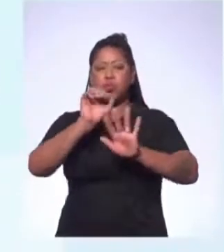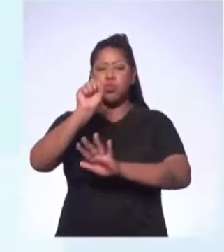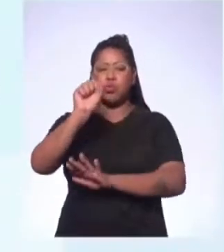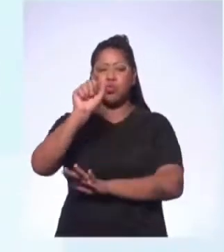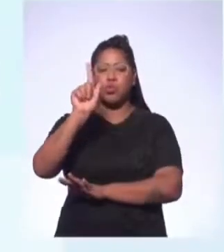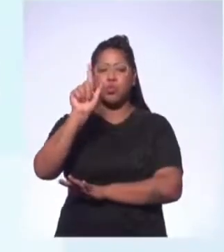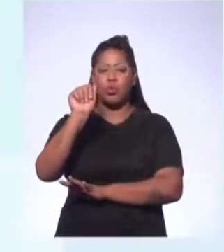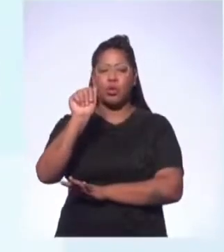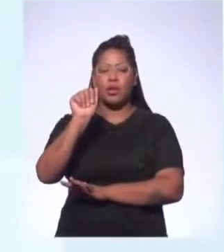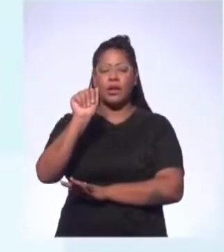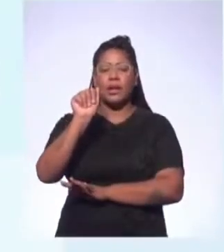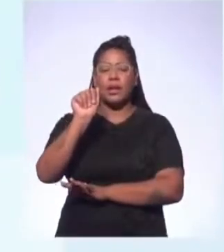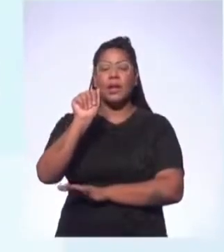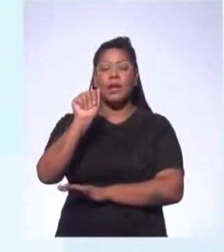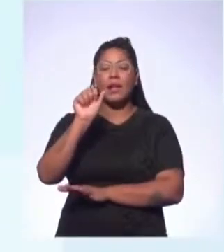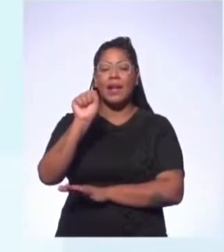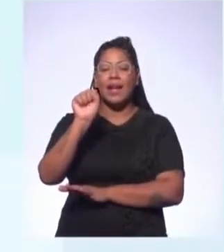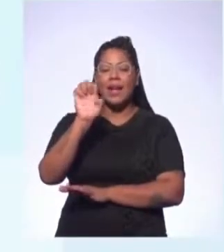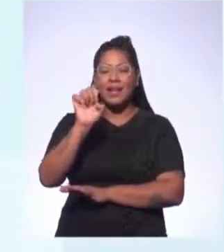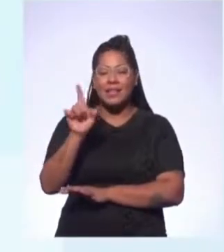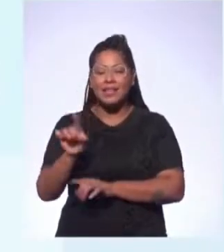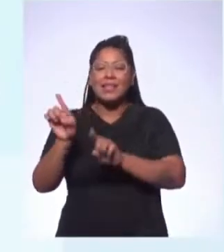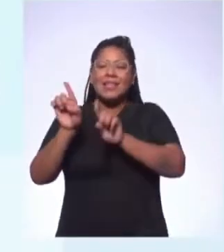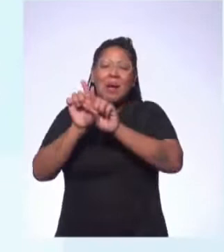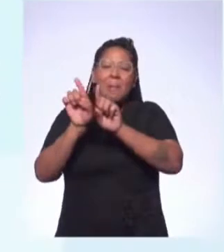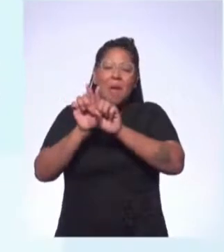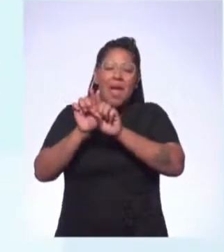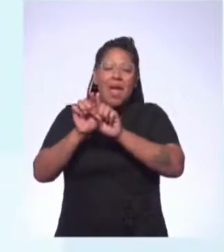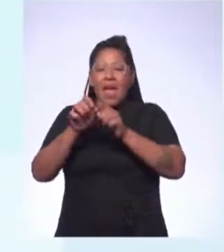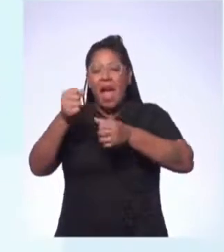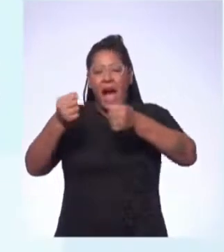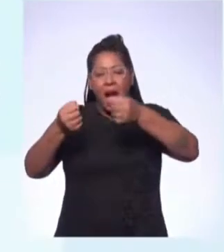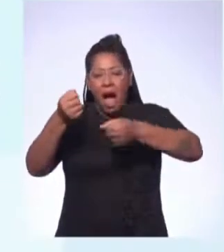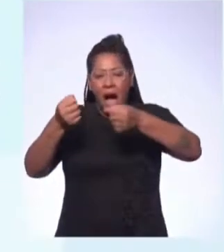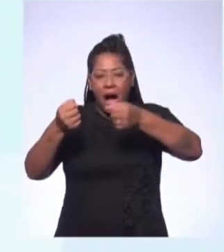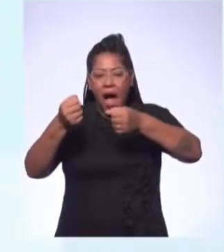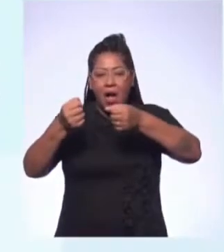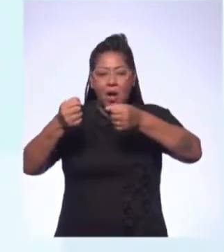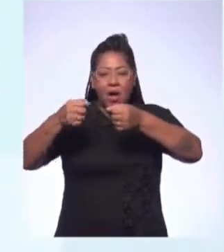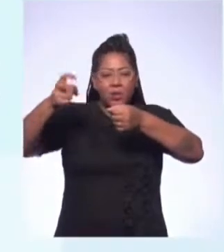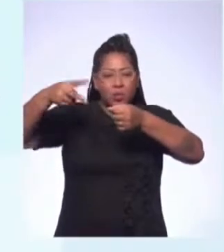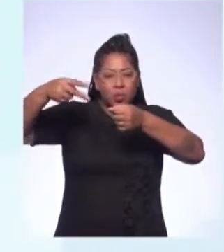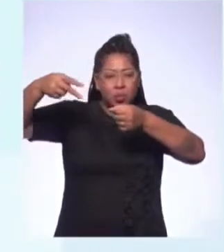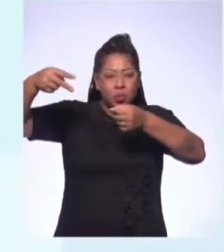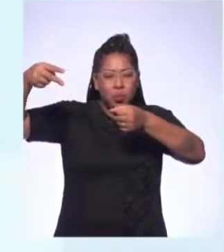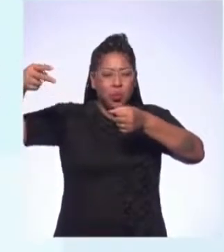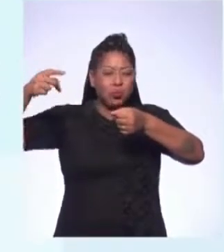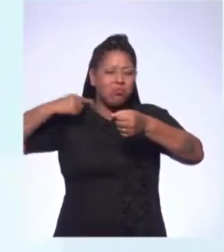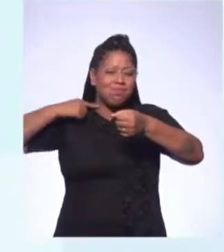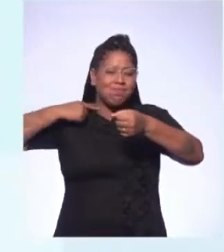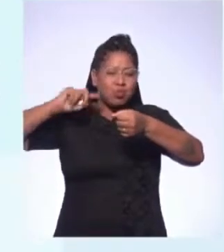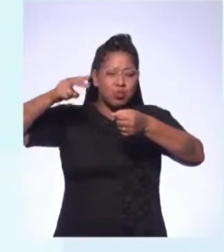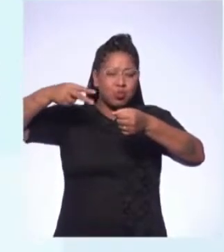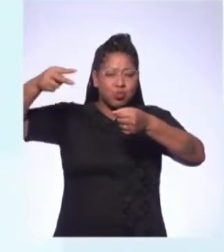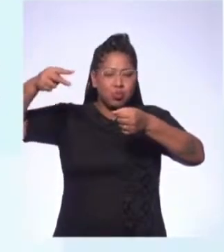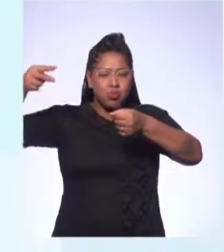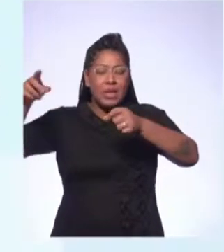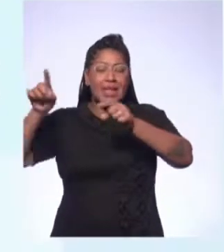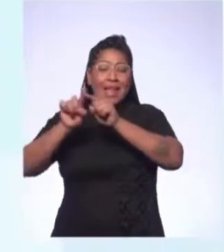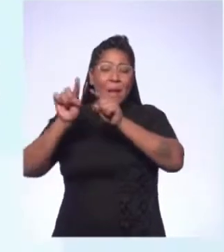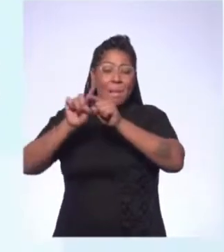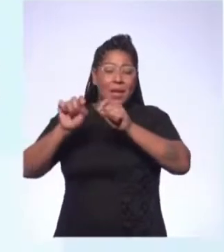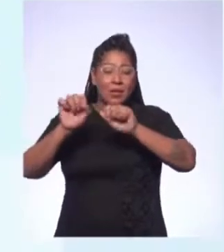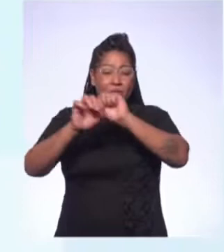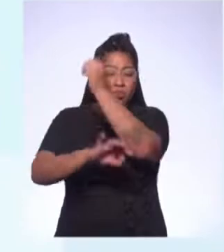das fábricas e pelos escapamentos dos carros. Aqui também temos as fumaças aí, né, das queimadas,